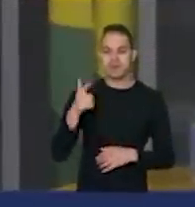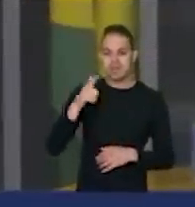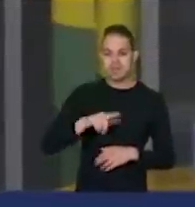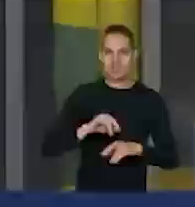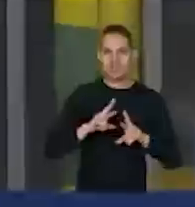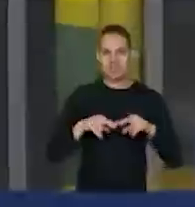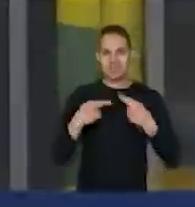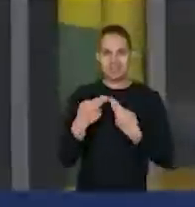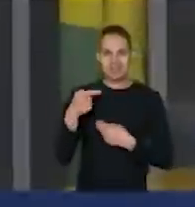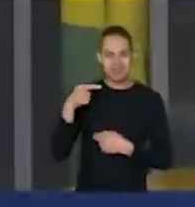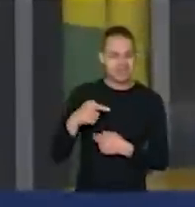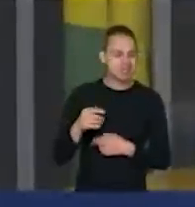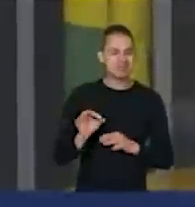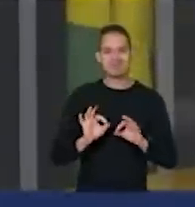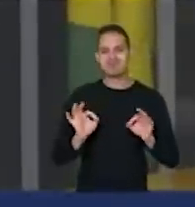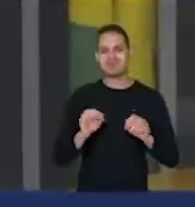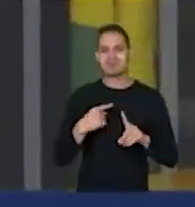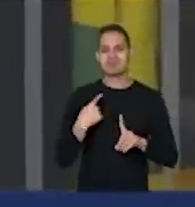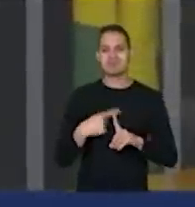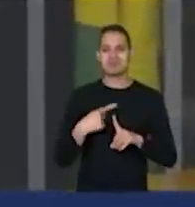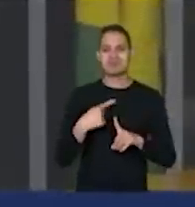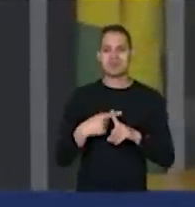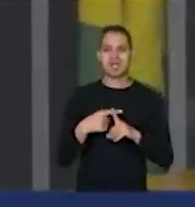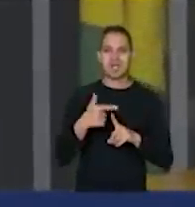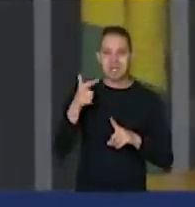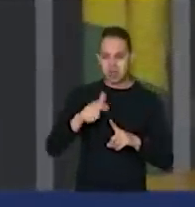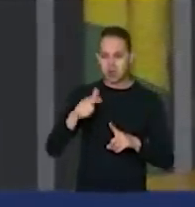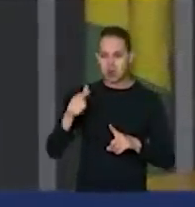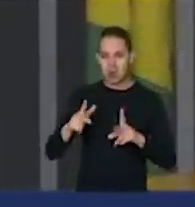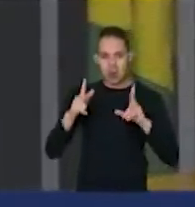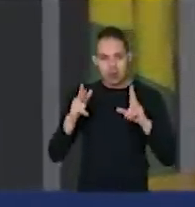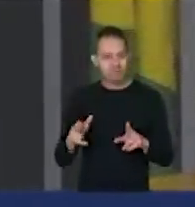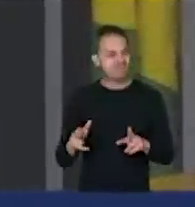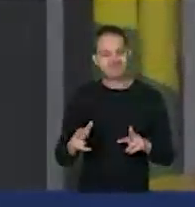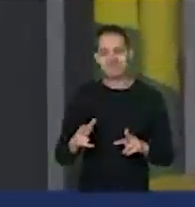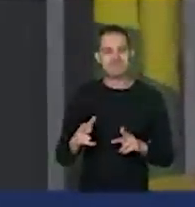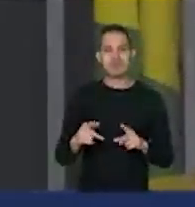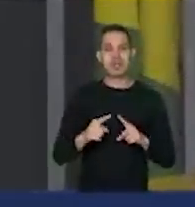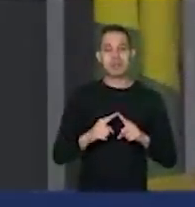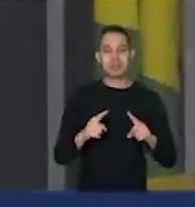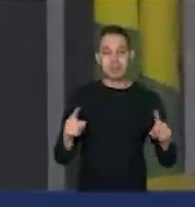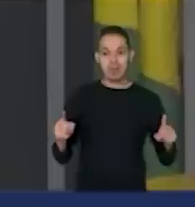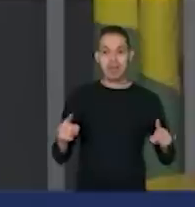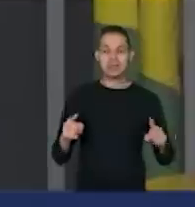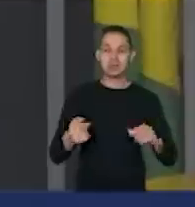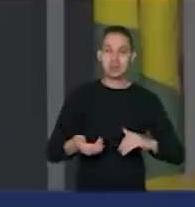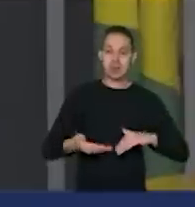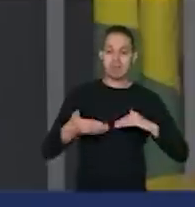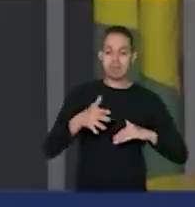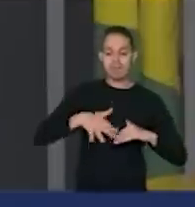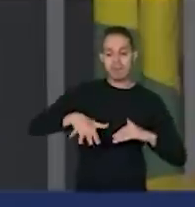sei que um cavaleiro não cai no mesmo golpe duas vezes, mas está na hora deste parlamento